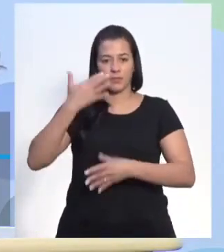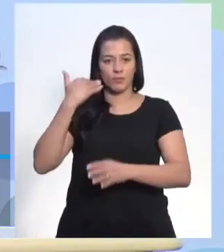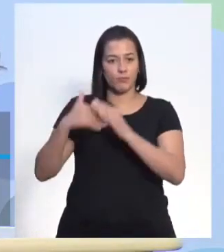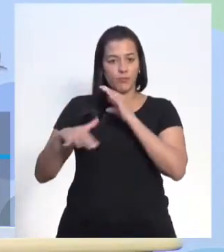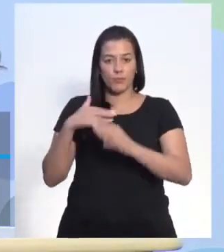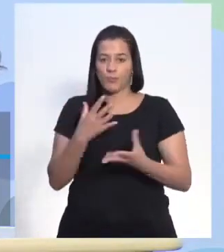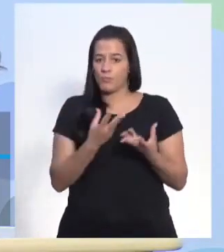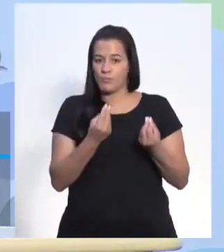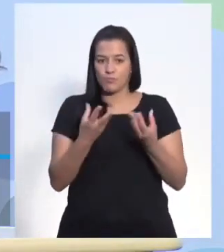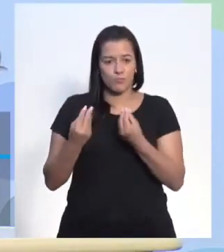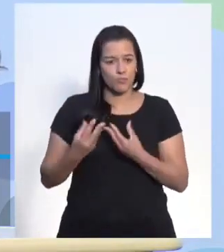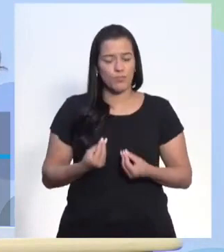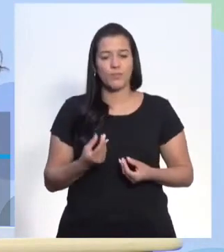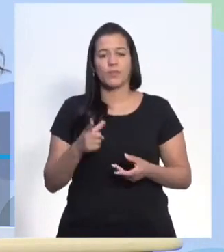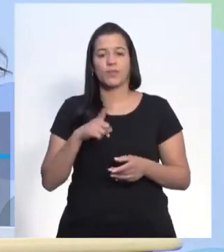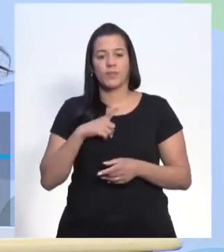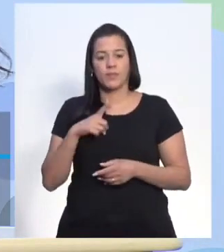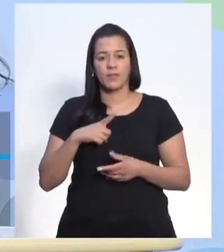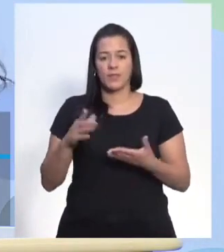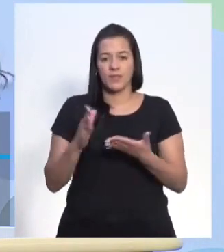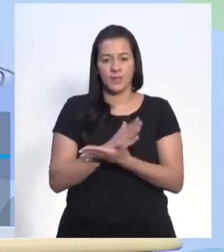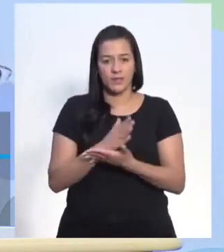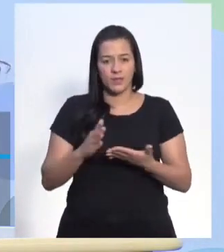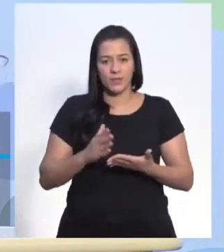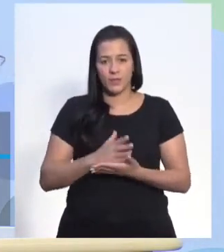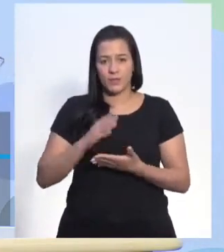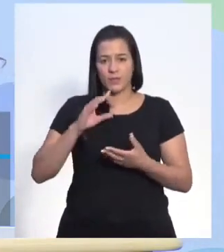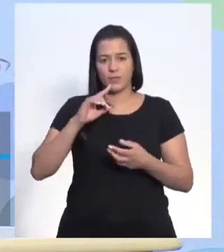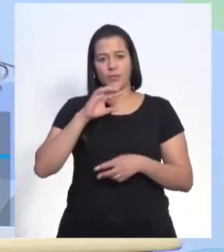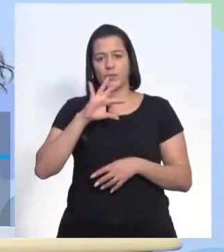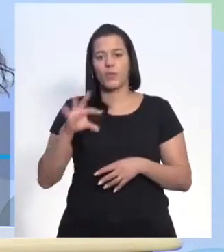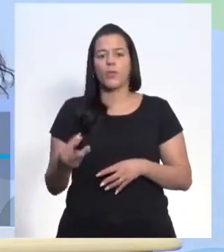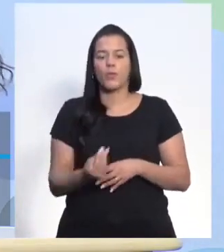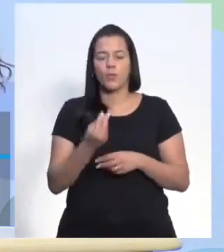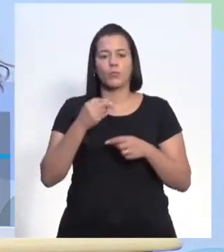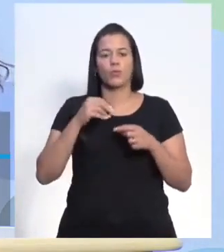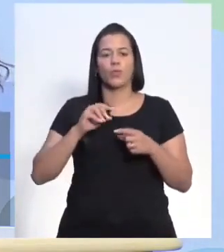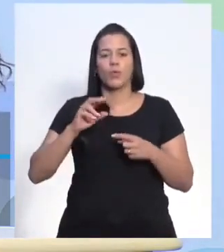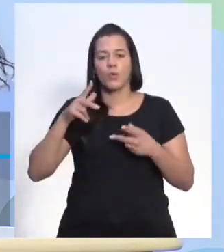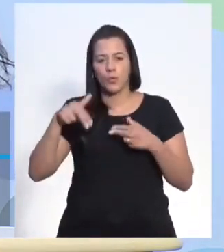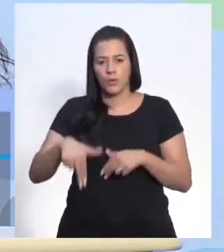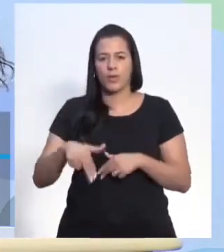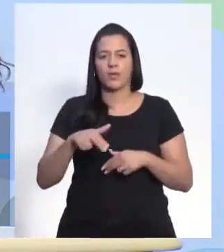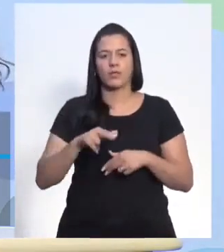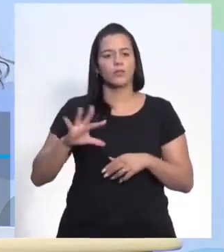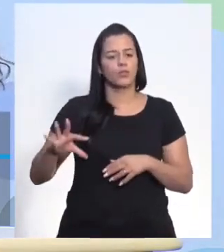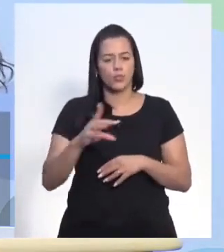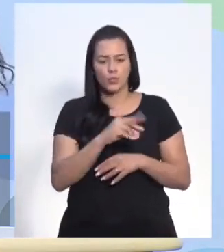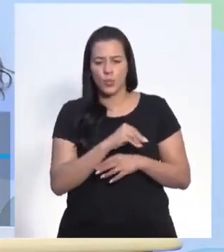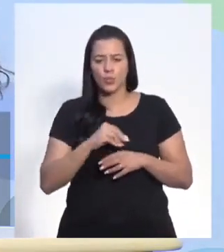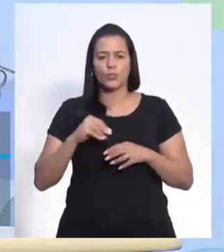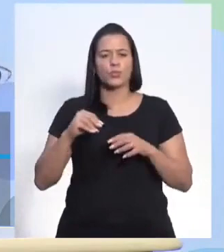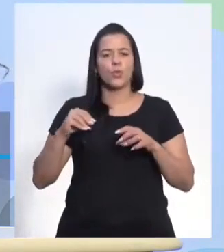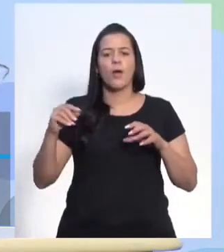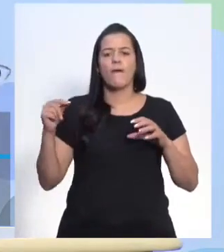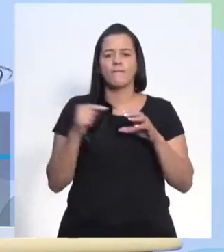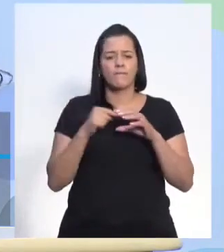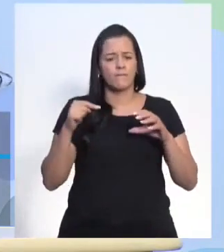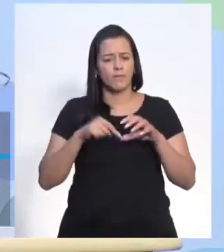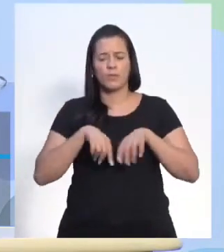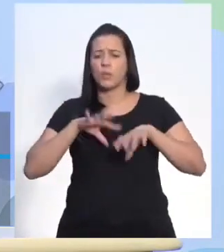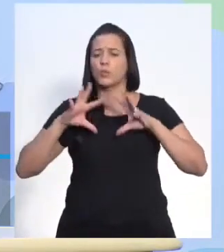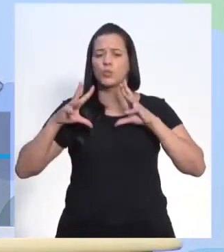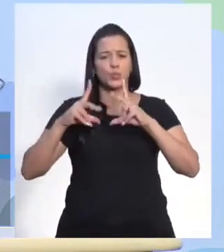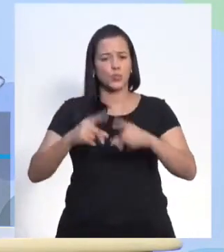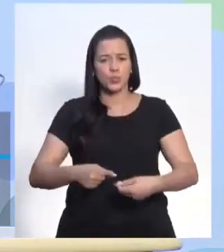bombou muito. Teve aluno que colocou o ômega, colocou o N de ômega, colocou as frações, colocou o número decimal